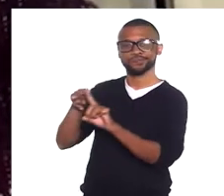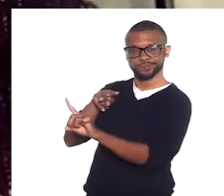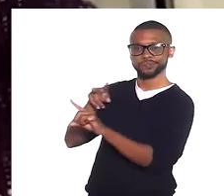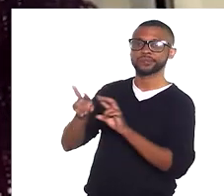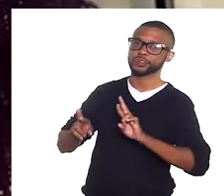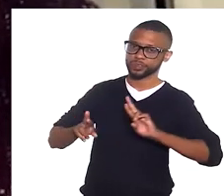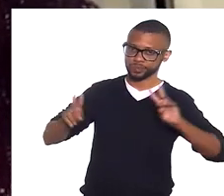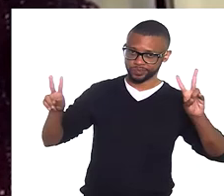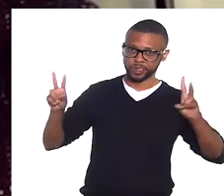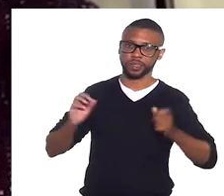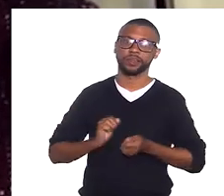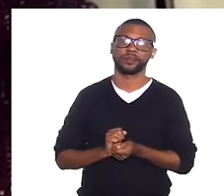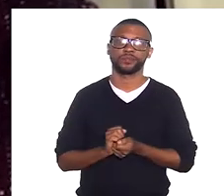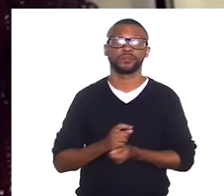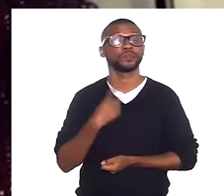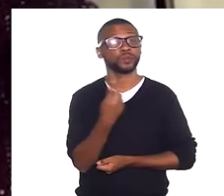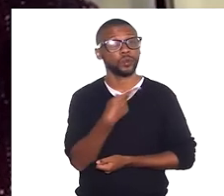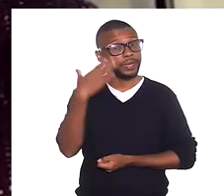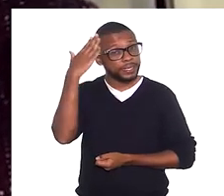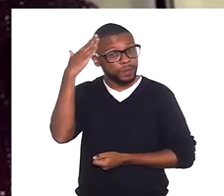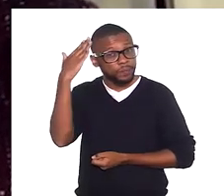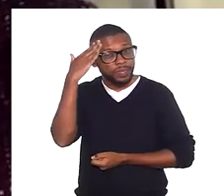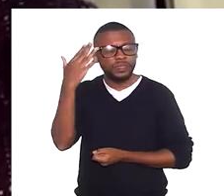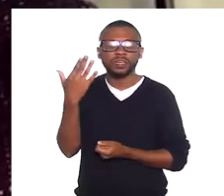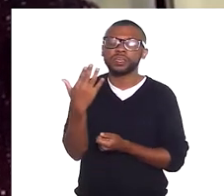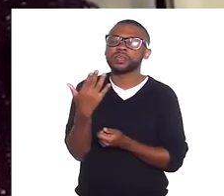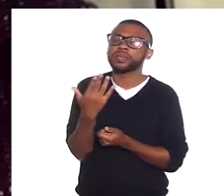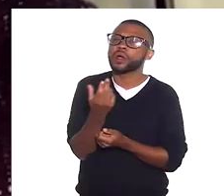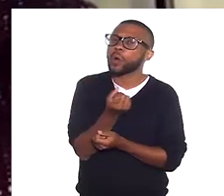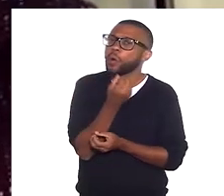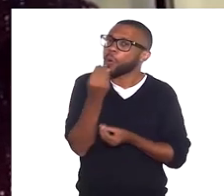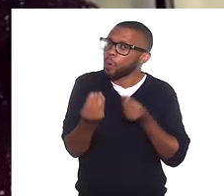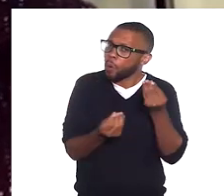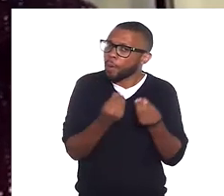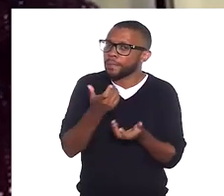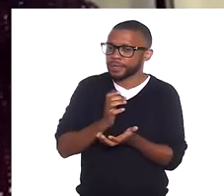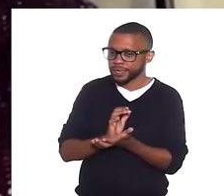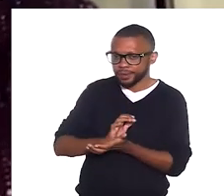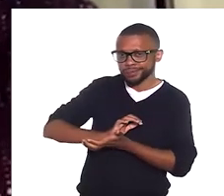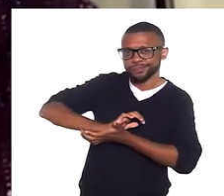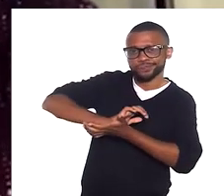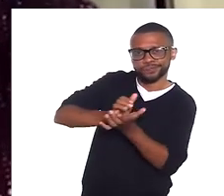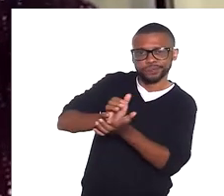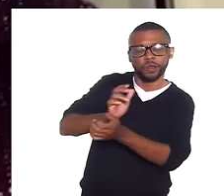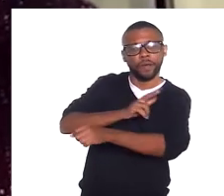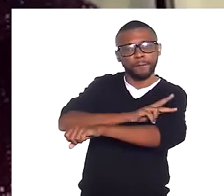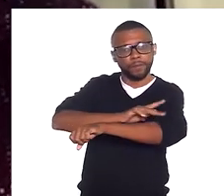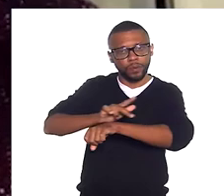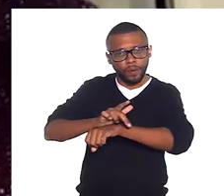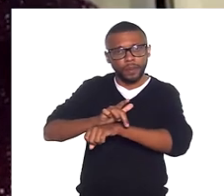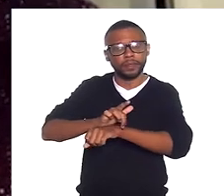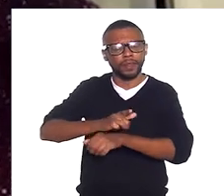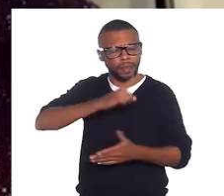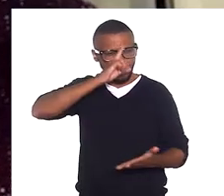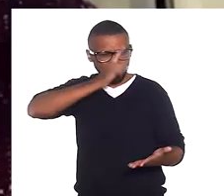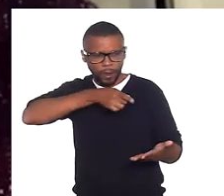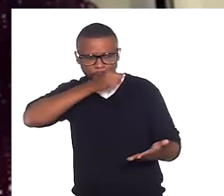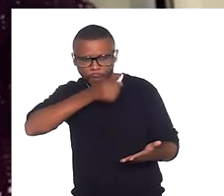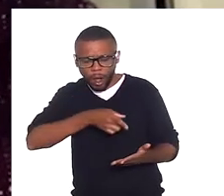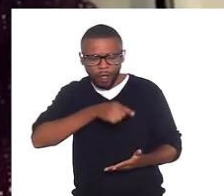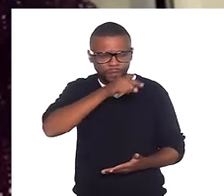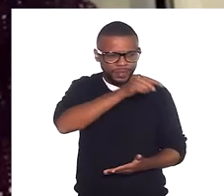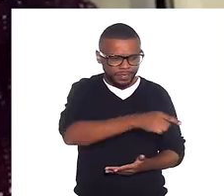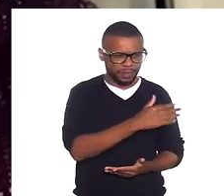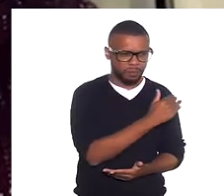uma forma diferente. E a gente sabe o quanto que as iniquidades e o quanto o racismo decidem